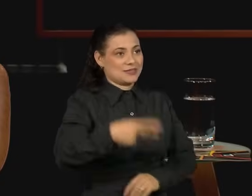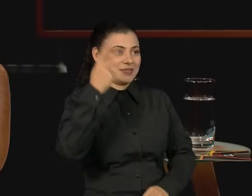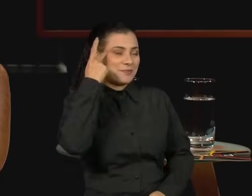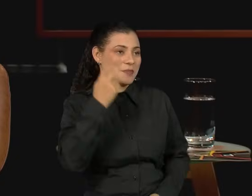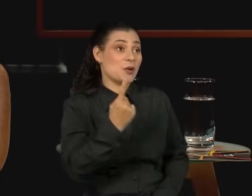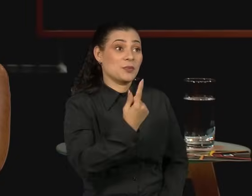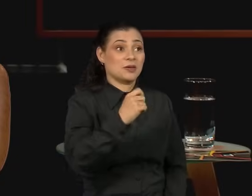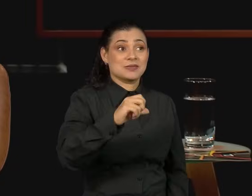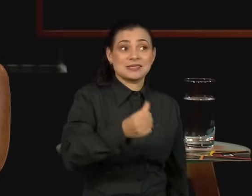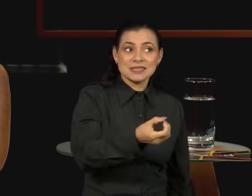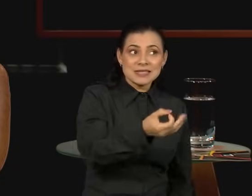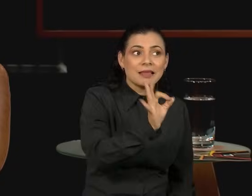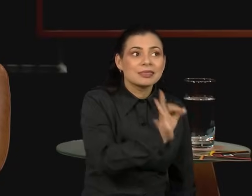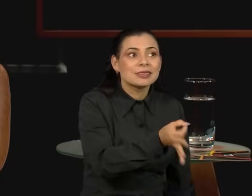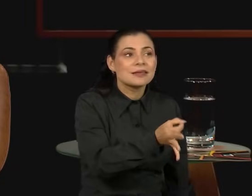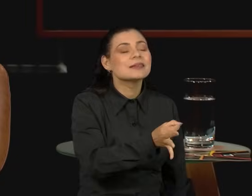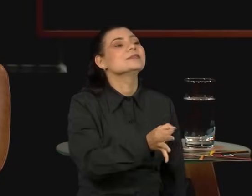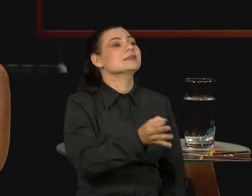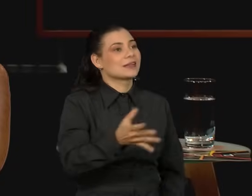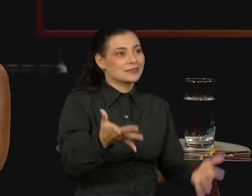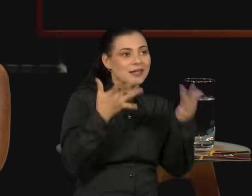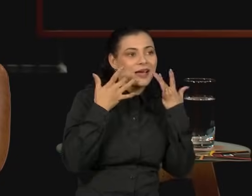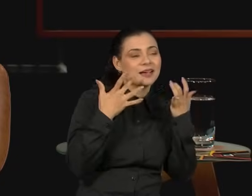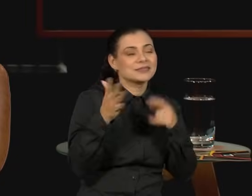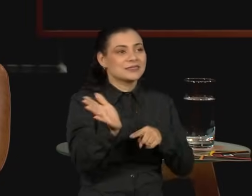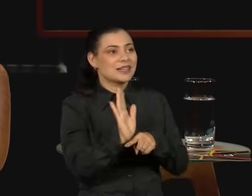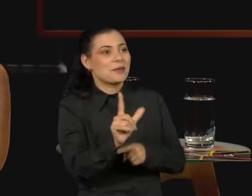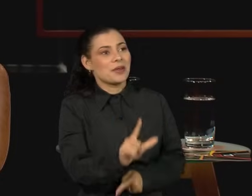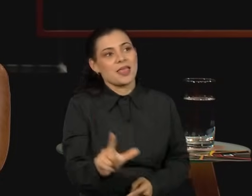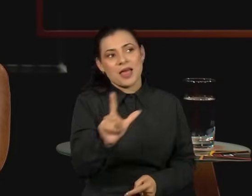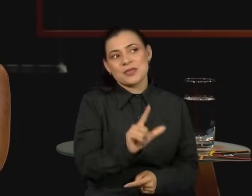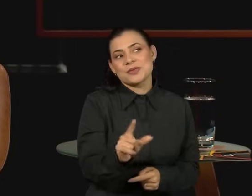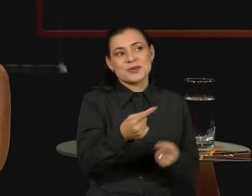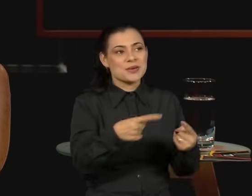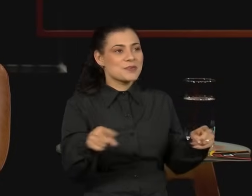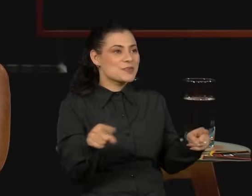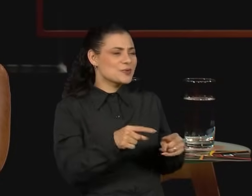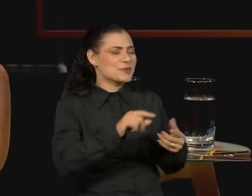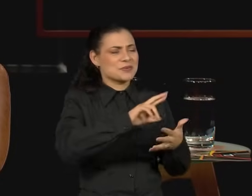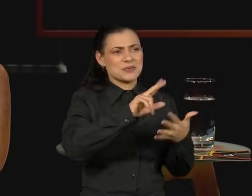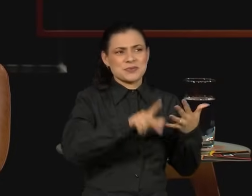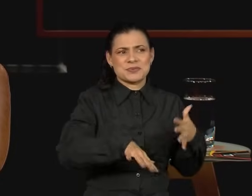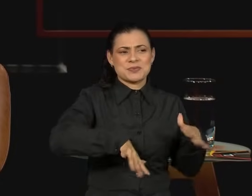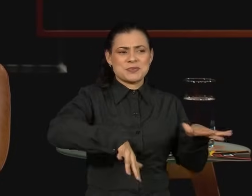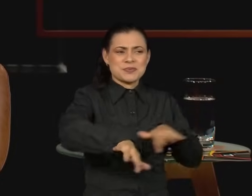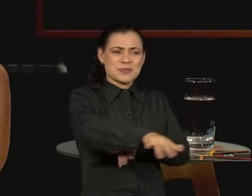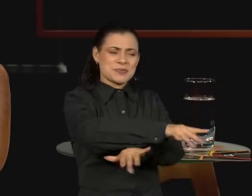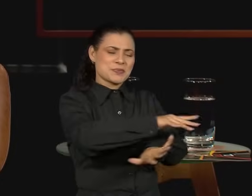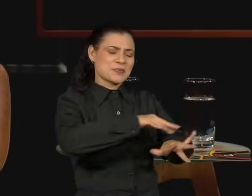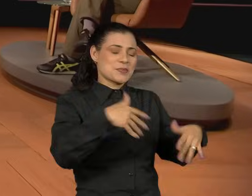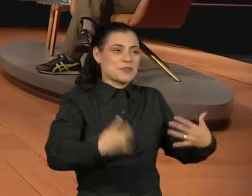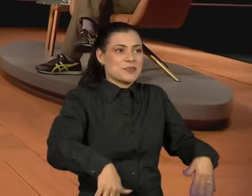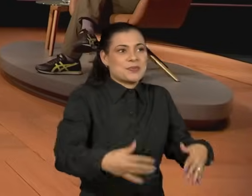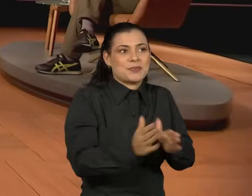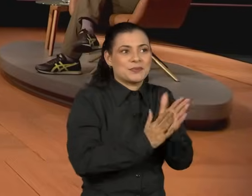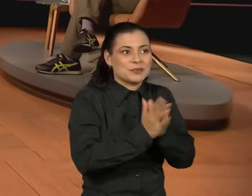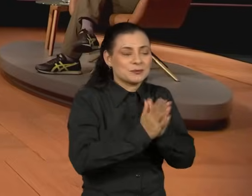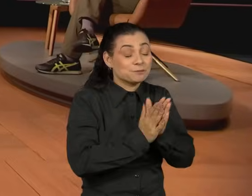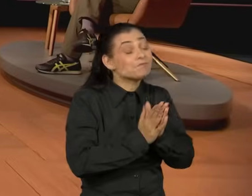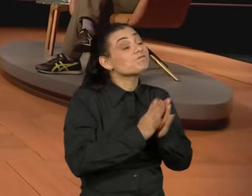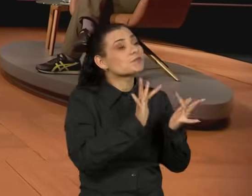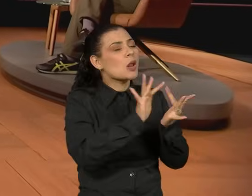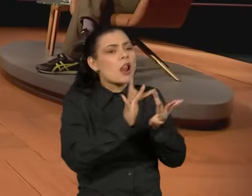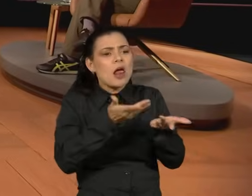anos 60, né? O teatro, cinema, a literatura, a música popular, tudo estava fervendo. O contato com